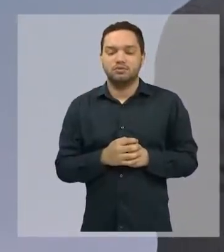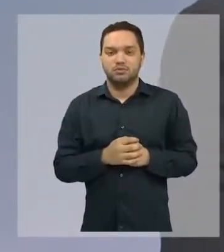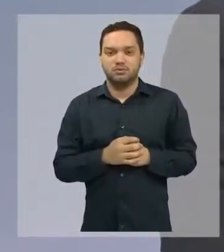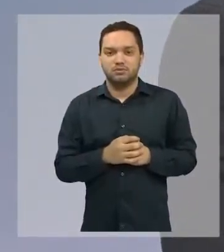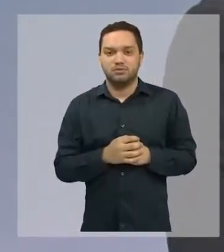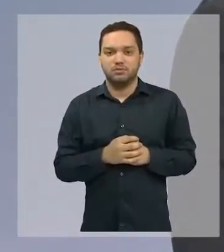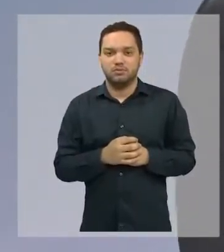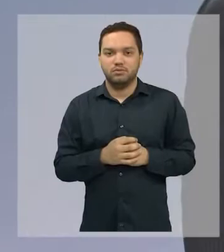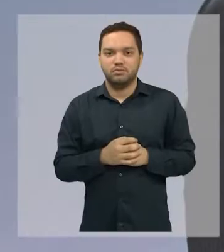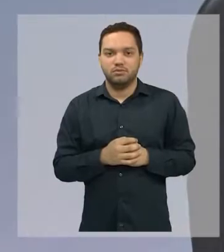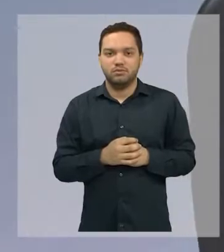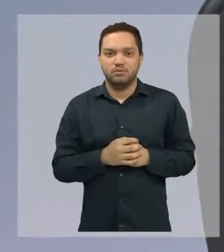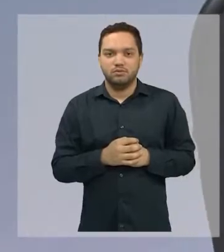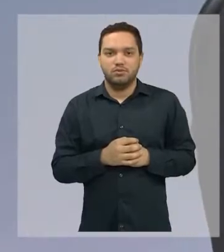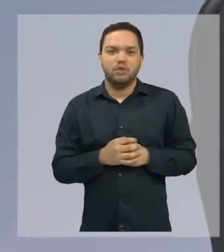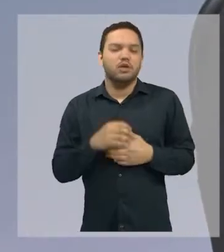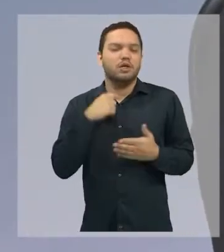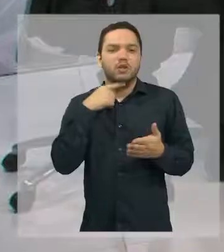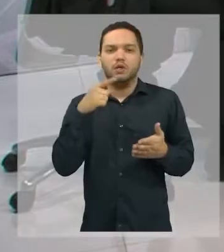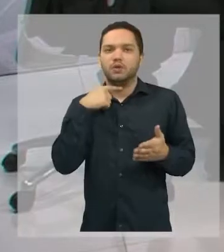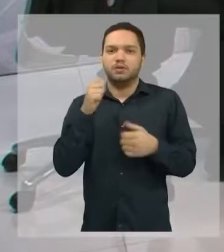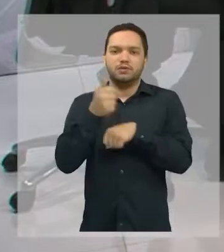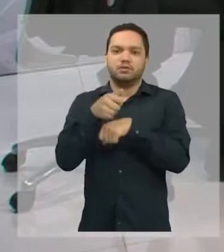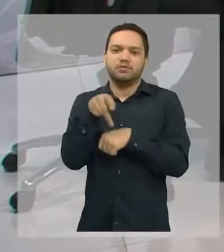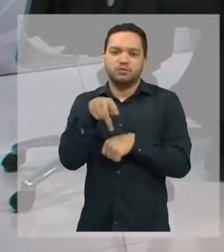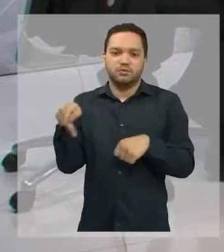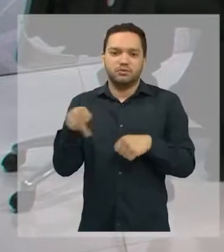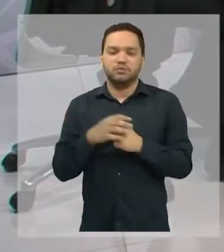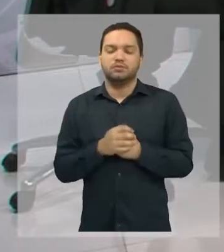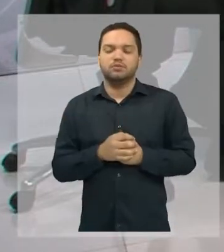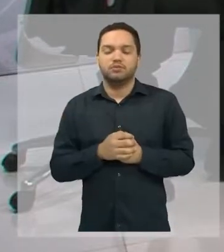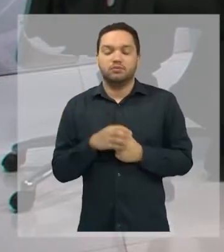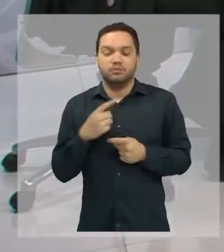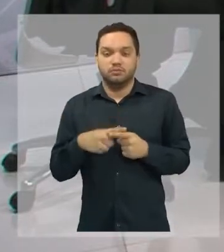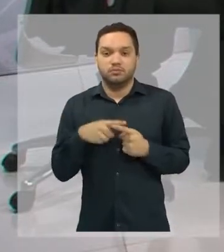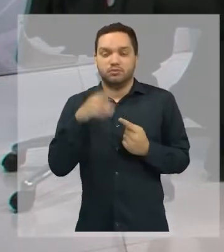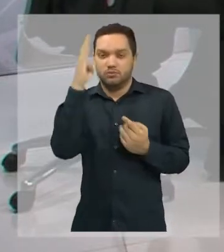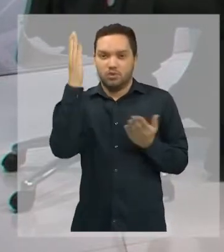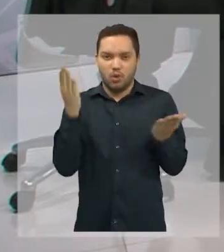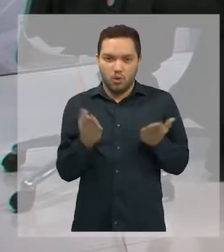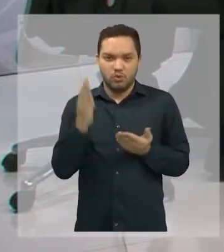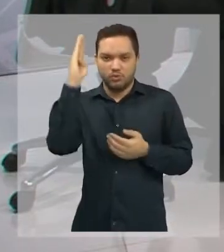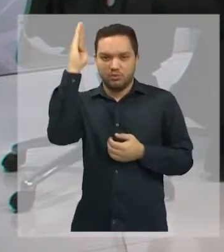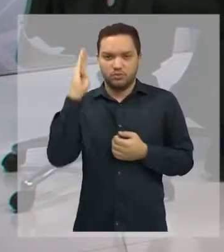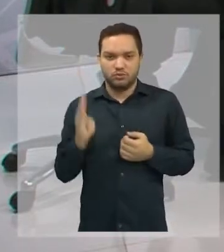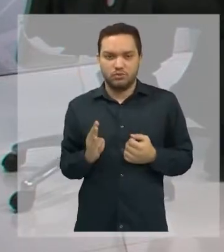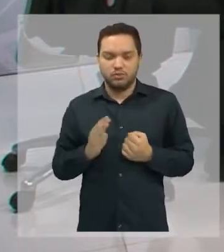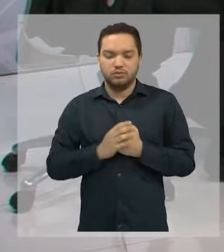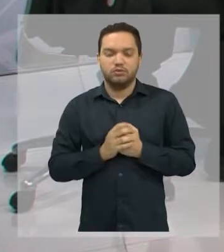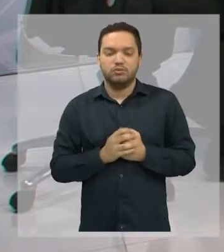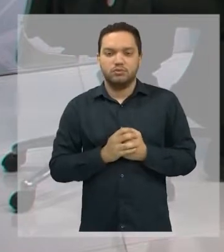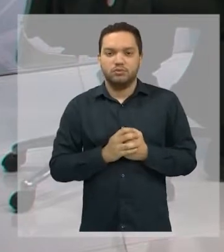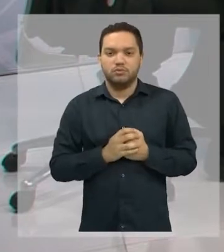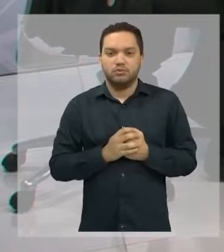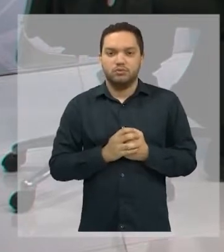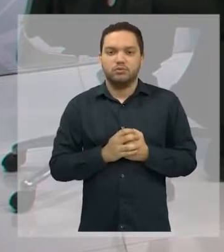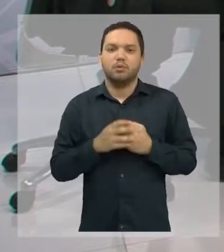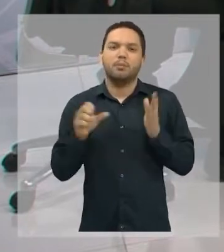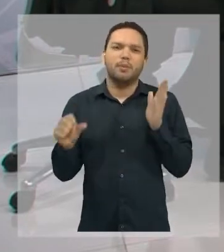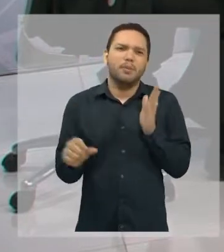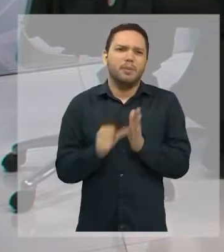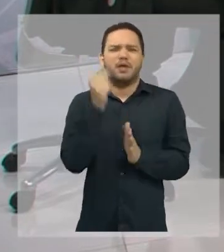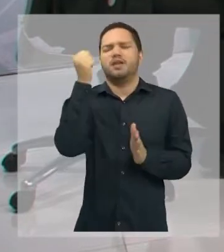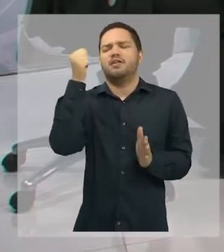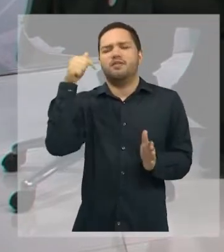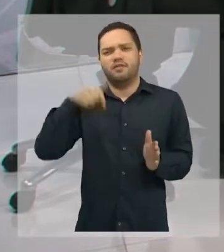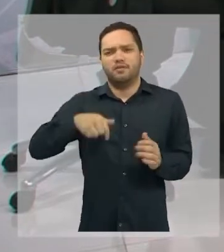levou àquele lugar. Então, essa retirada do presidente, o Brasil vive hoje, não se tem mais nenhum, pela